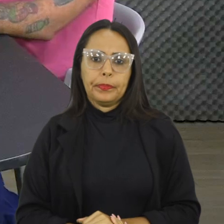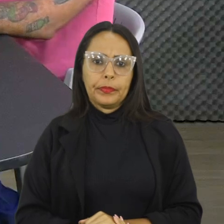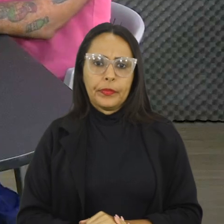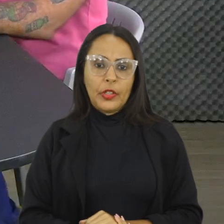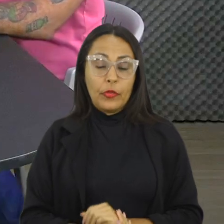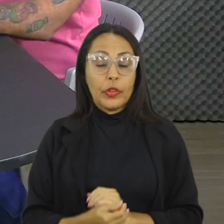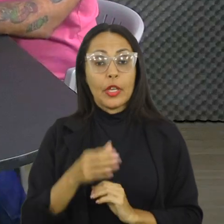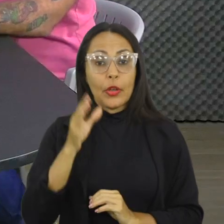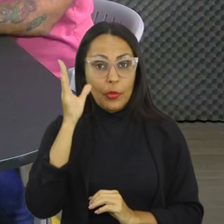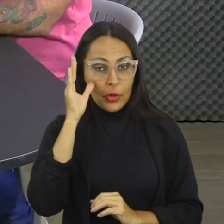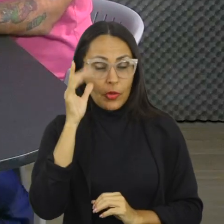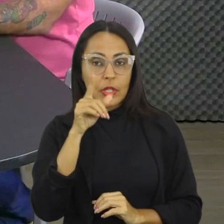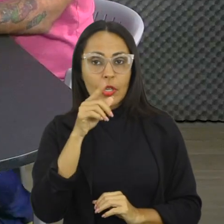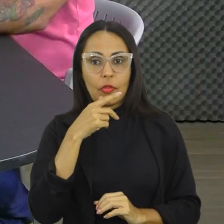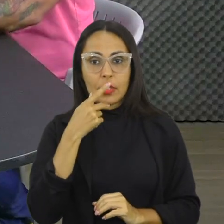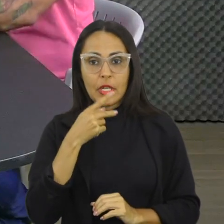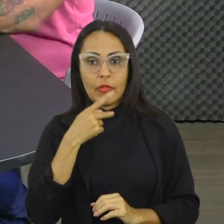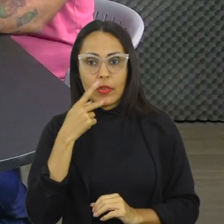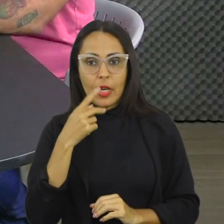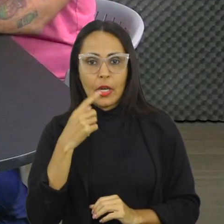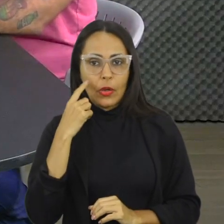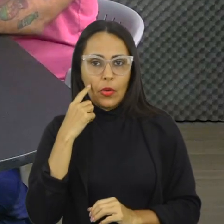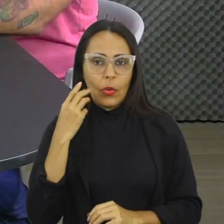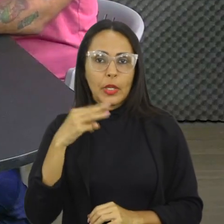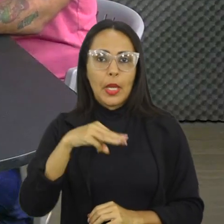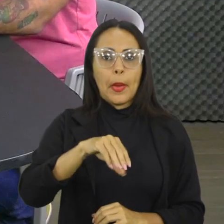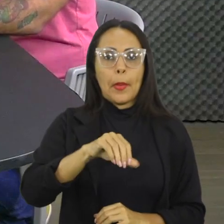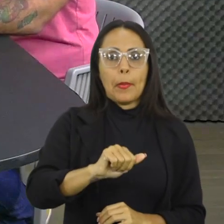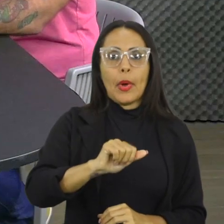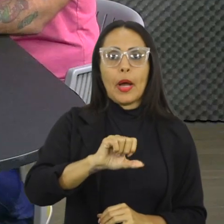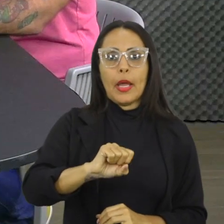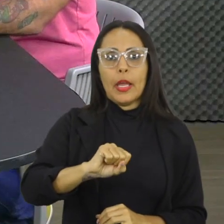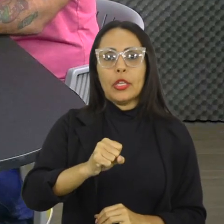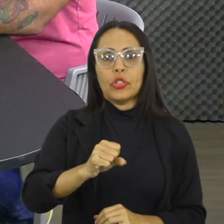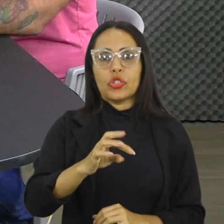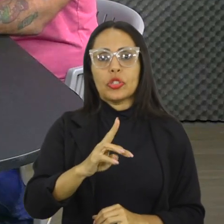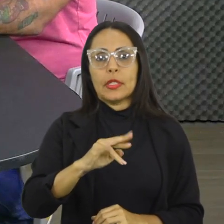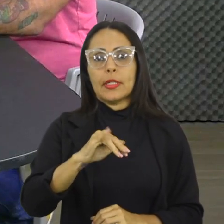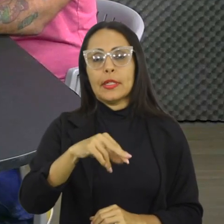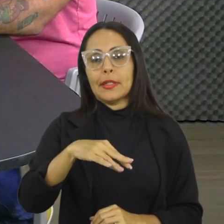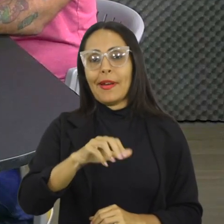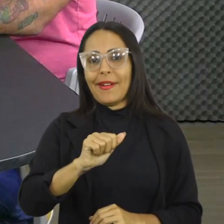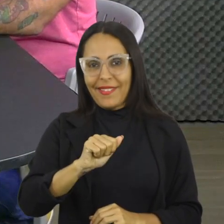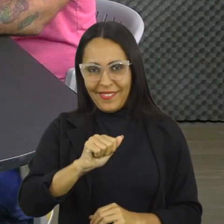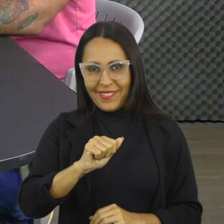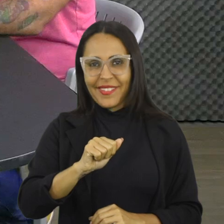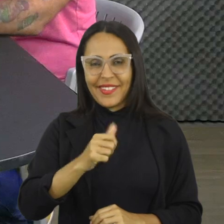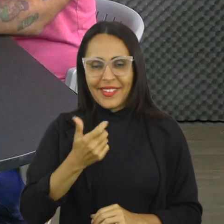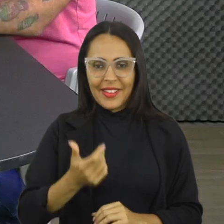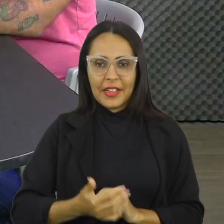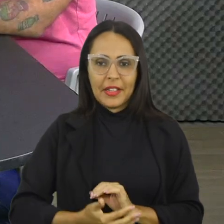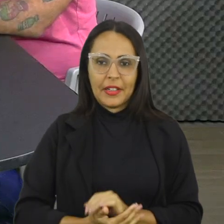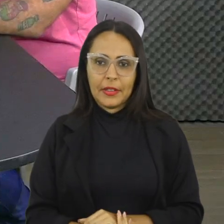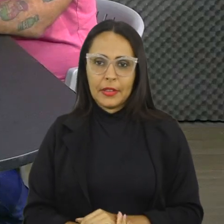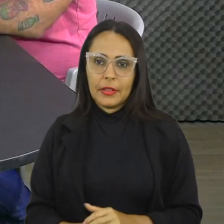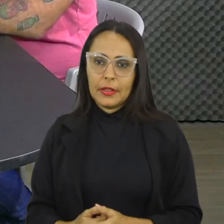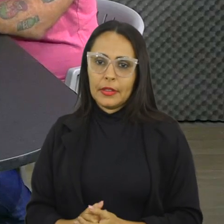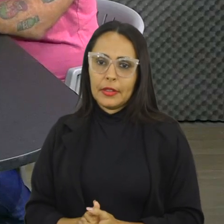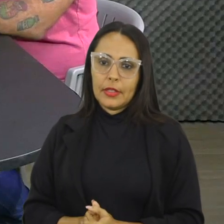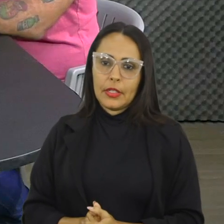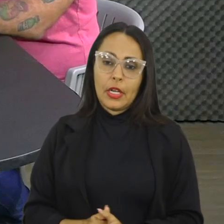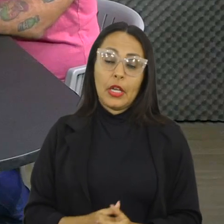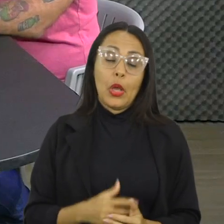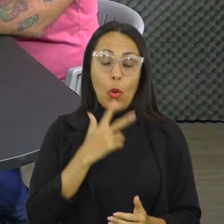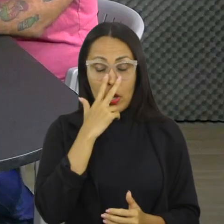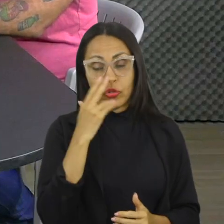fiquei bem curioso, você falou a coisa da maestrina, é um diminutivo De de maestro. maestro, Uhum. e eu acho que é